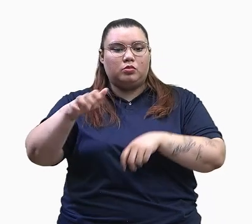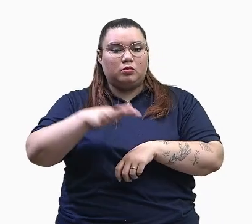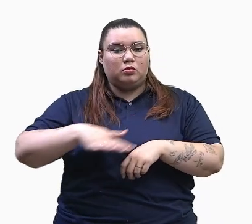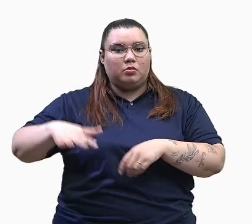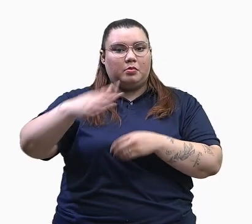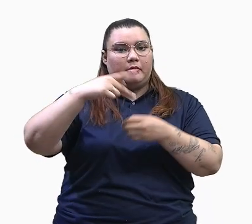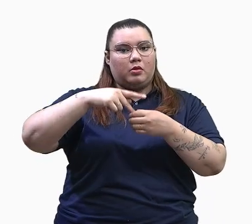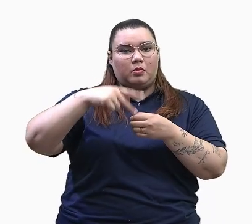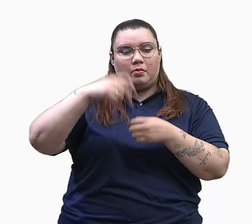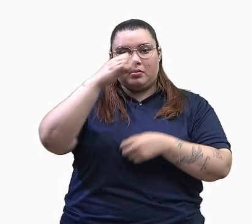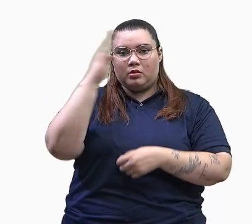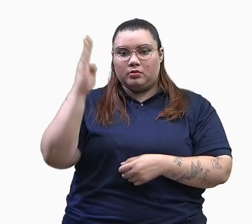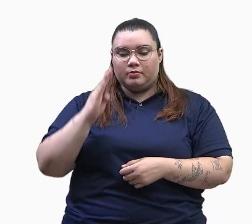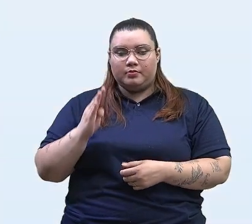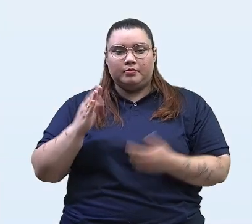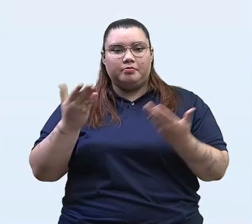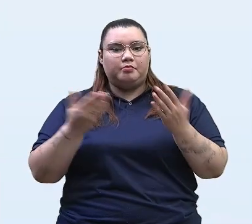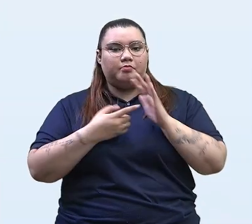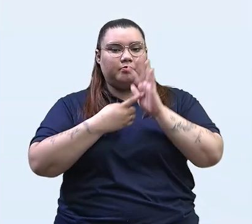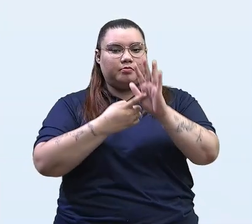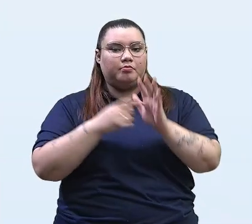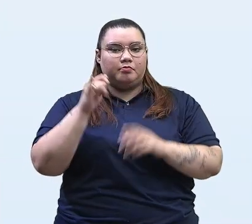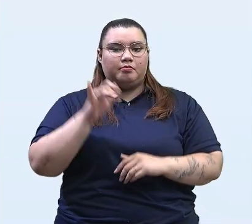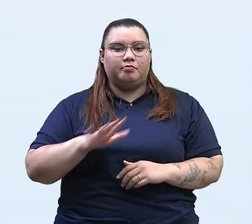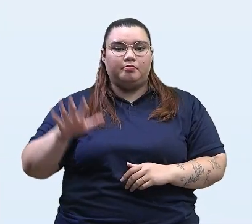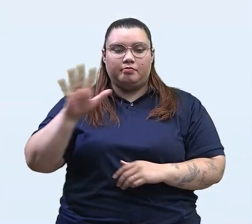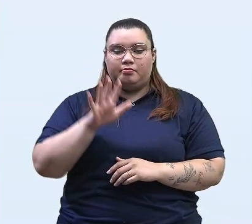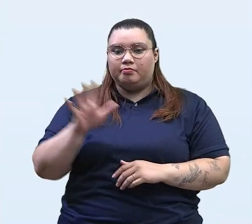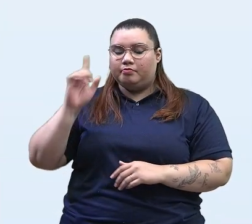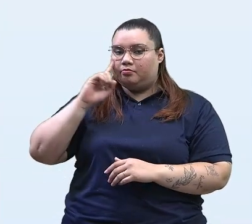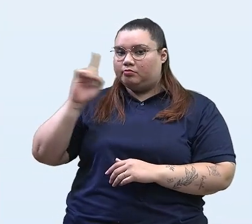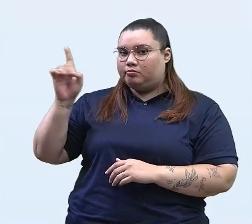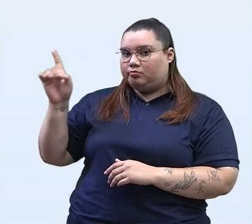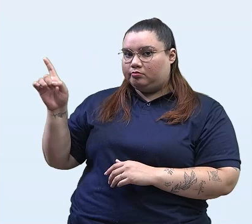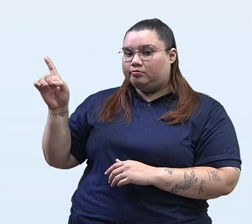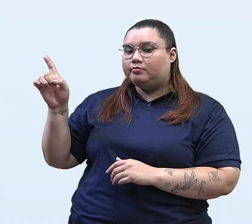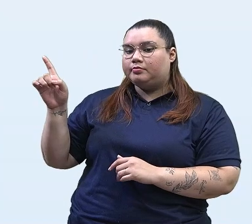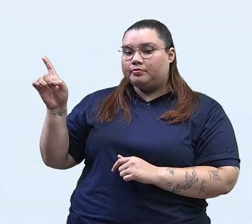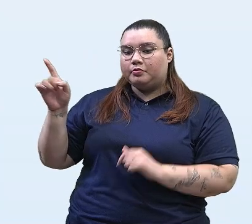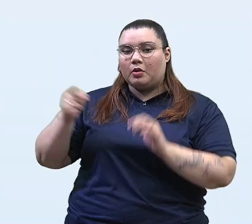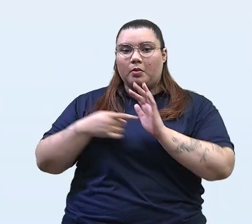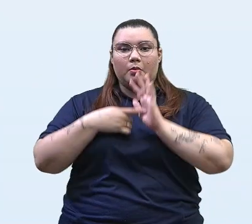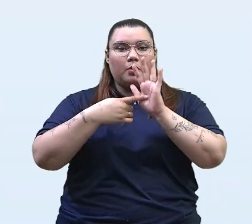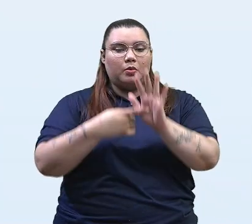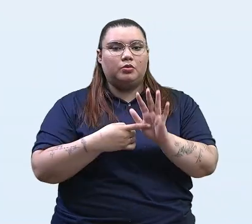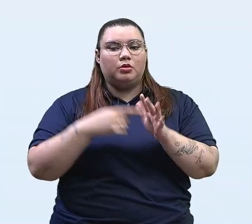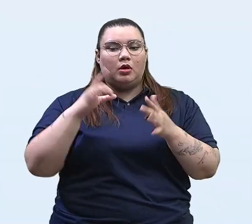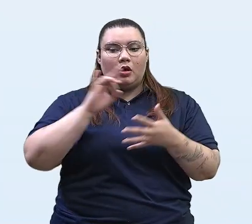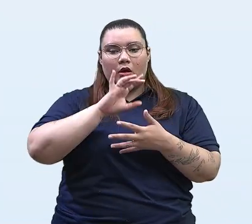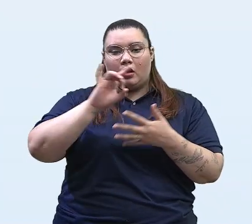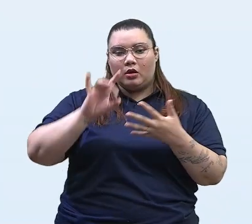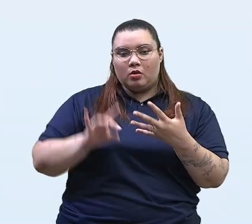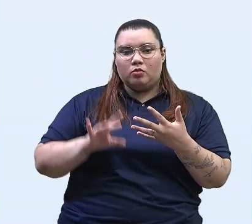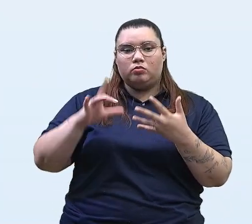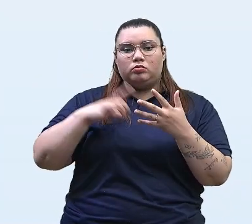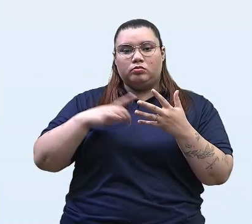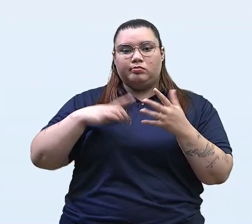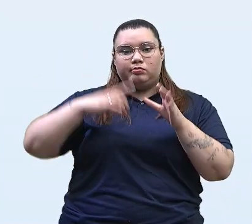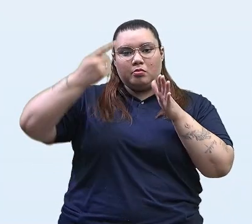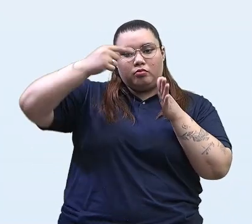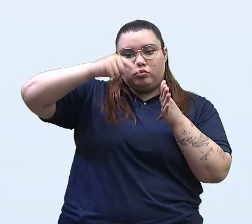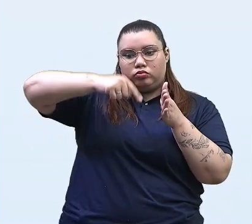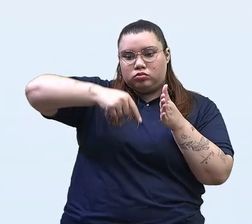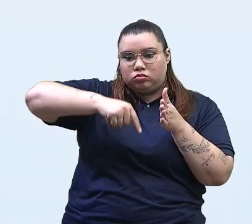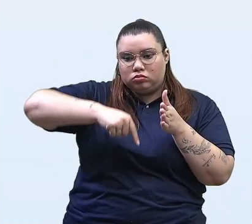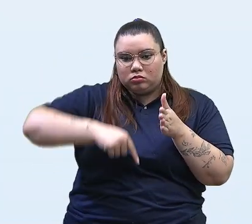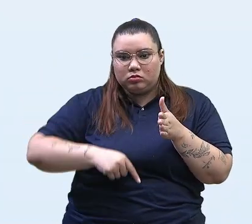brasileiro. E aí eu trouxe uma imagem para vocês observarem. Essa imagem ela mostra aí para a gente cada uma dessas camadas, a profundidade,